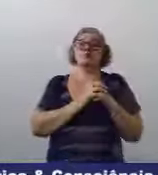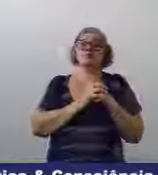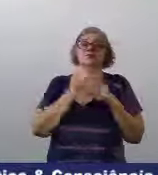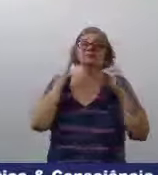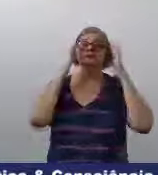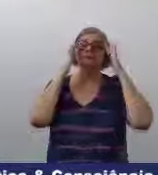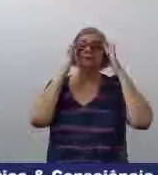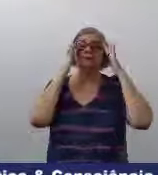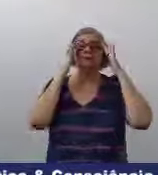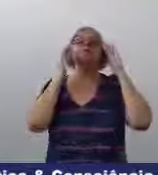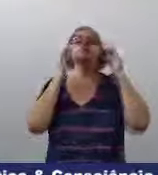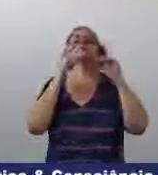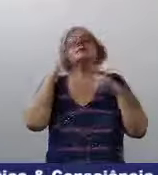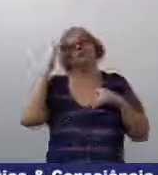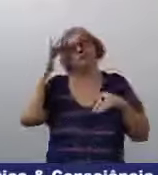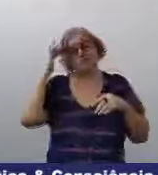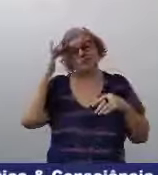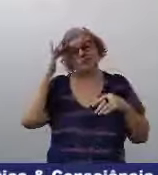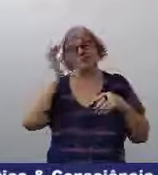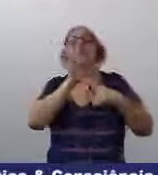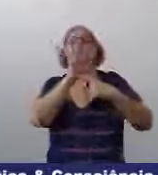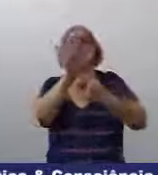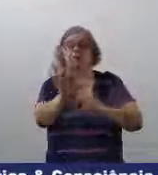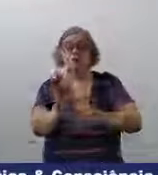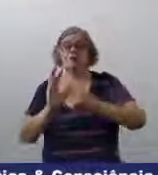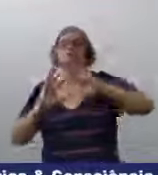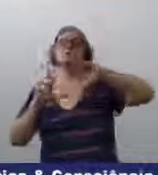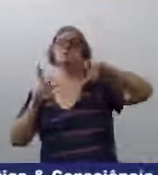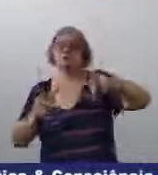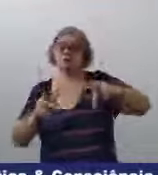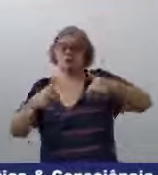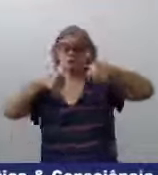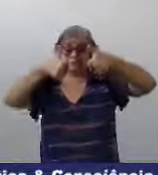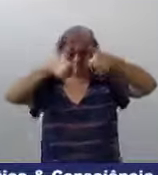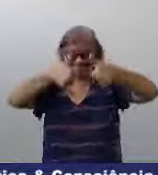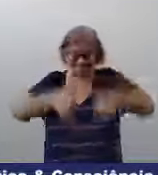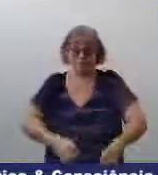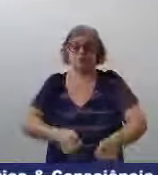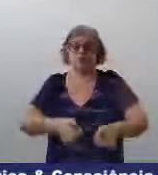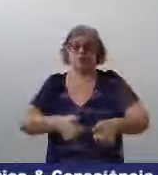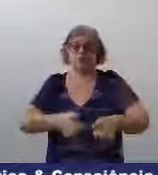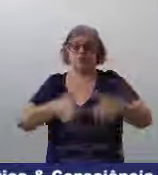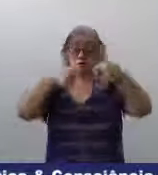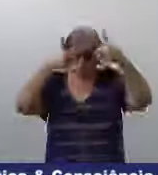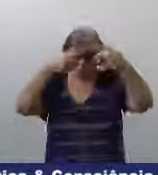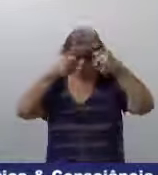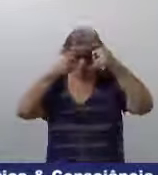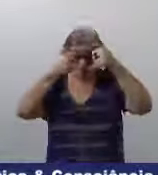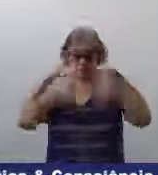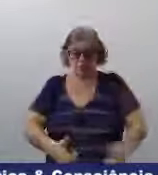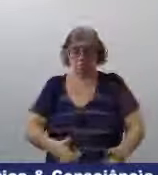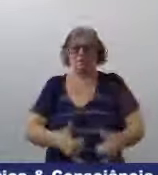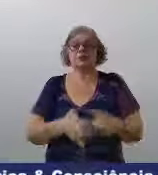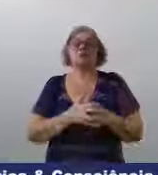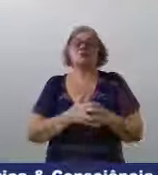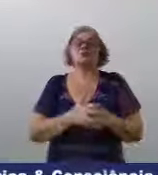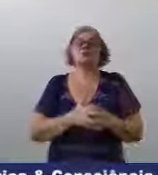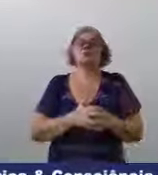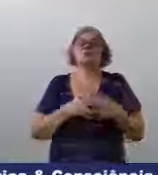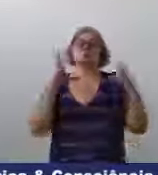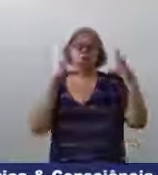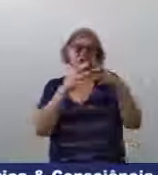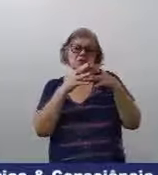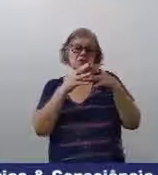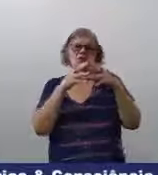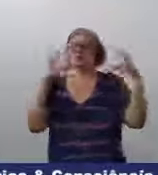chamada constante cosmológica, cuja interpretação era mostrar que o universo era estático, não estava crescendo